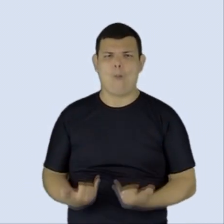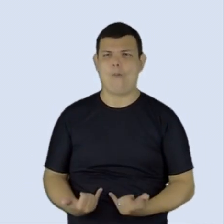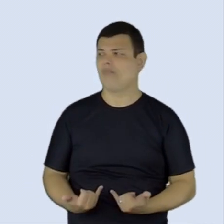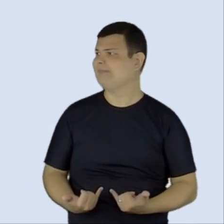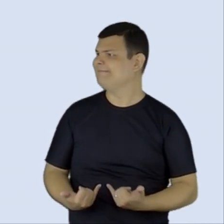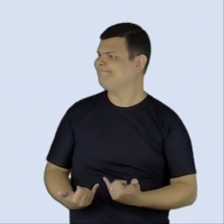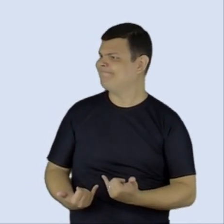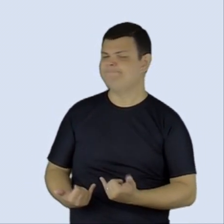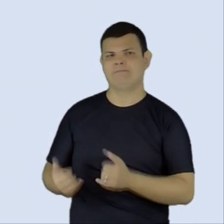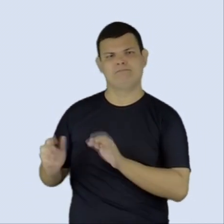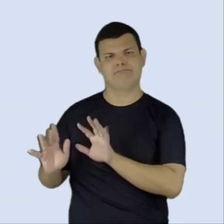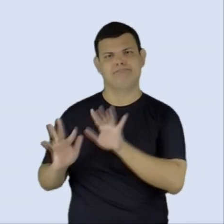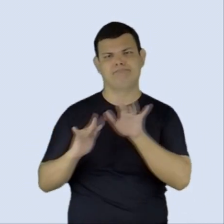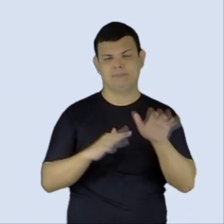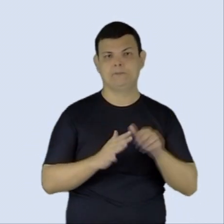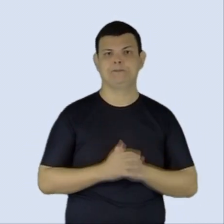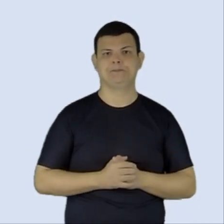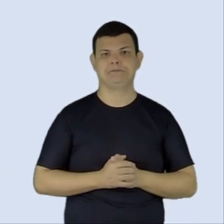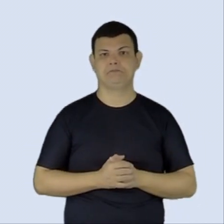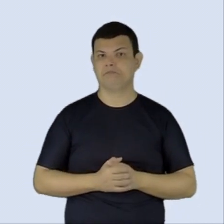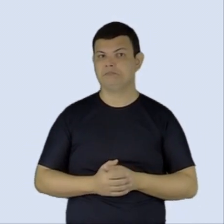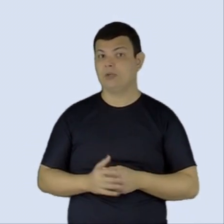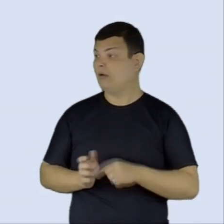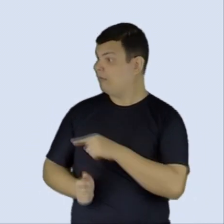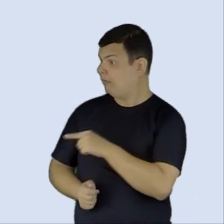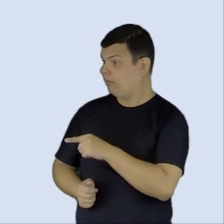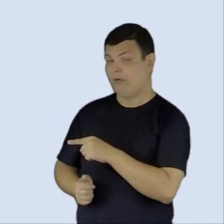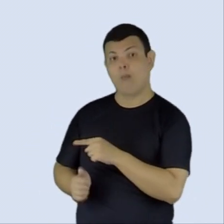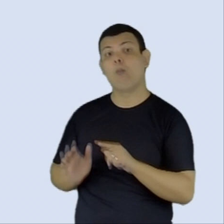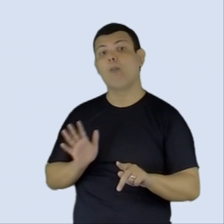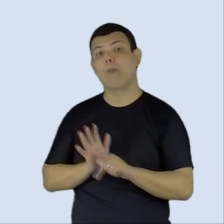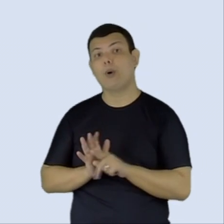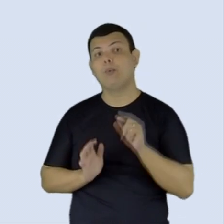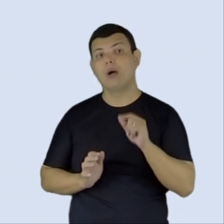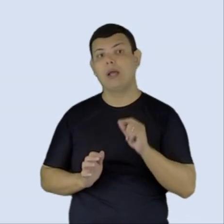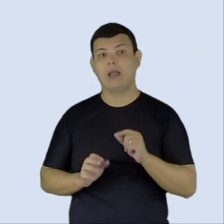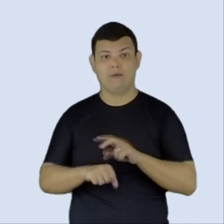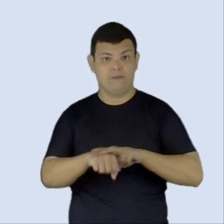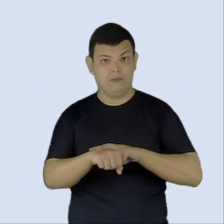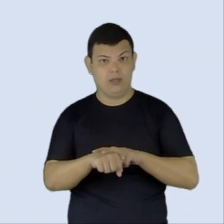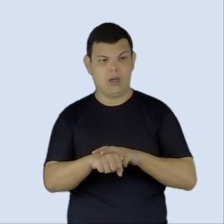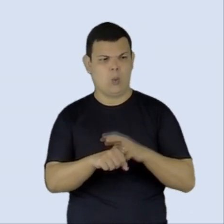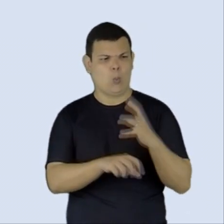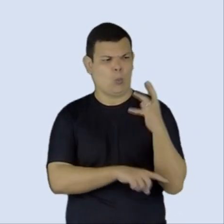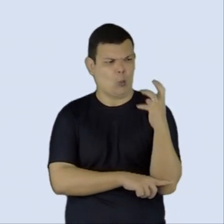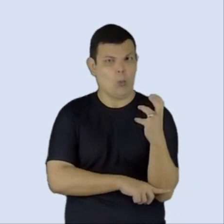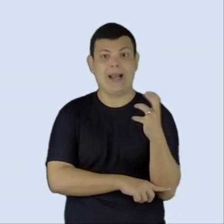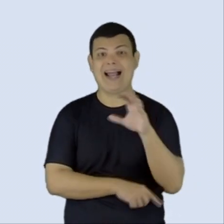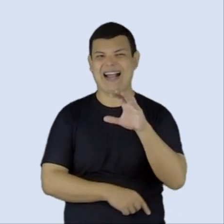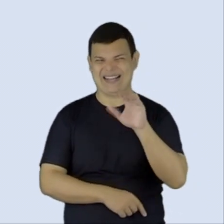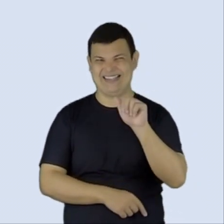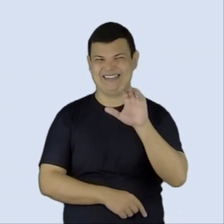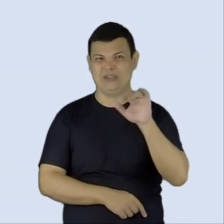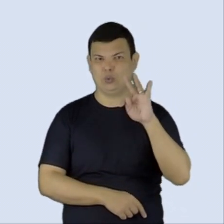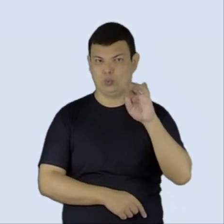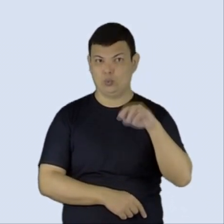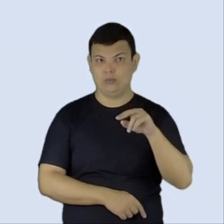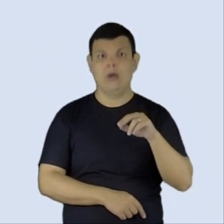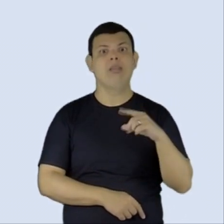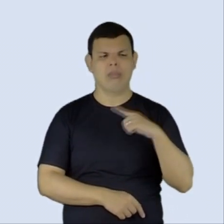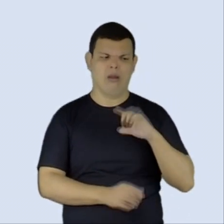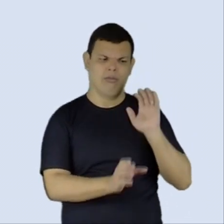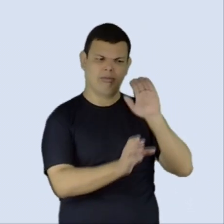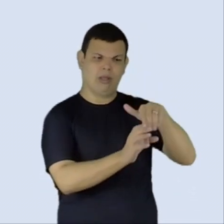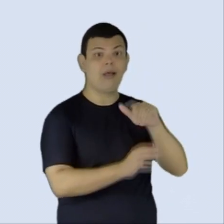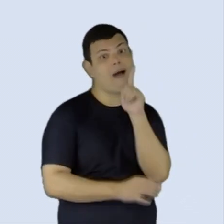no Nordeste. E olha aqui a vegetação característica lá da região Nordeste, o cacto, né? Que é uma vegetação que inclusive guarda